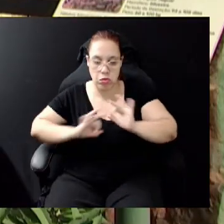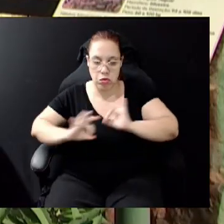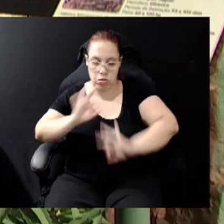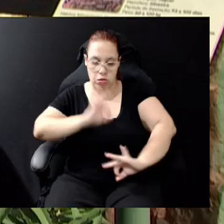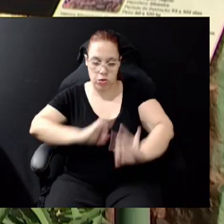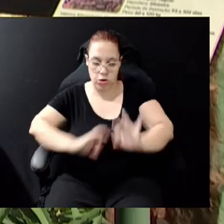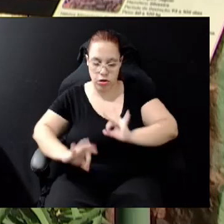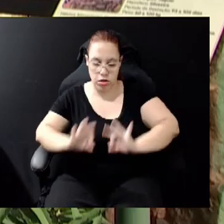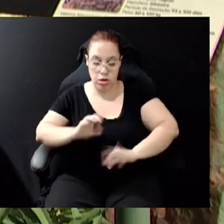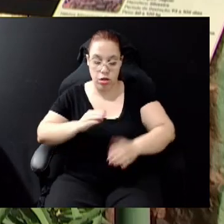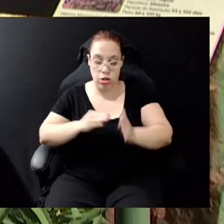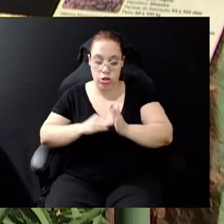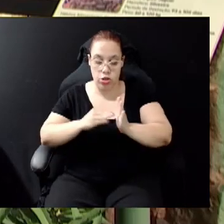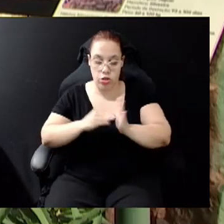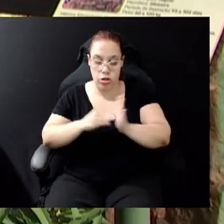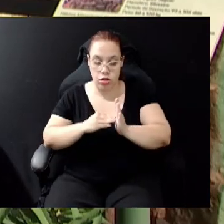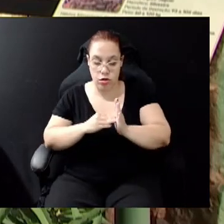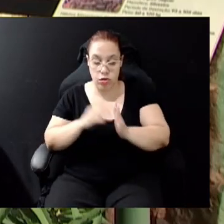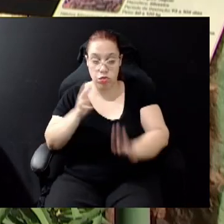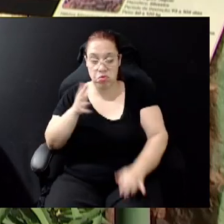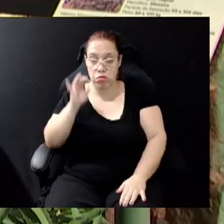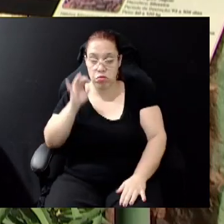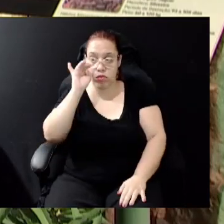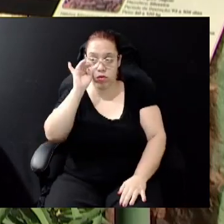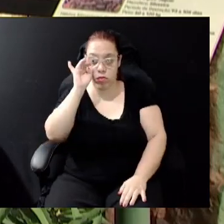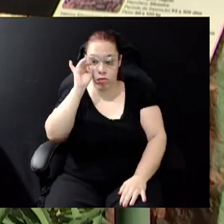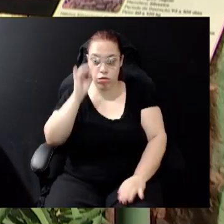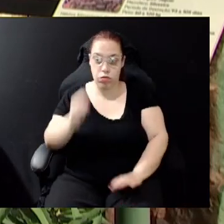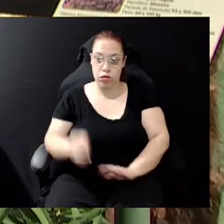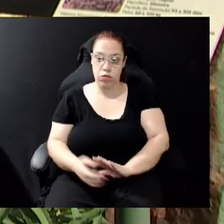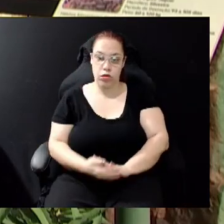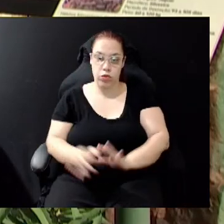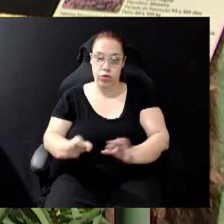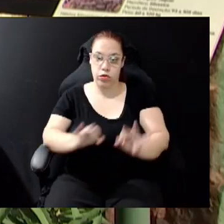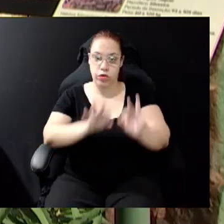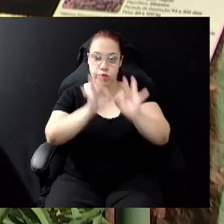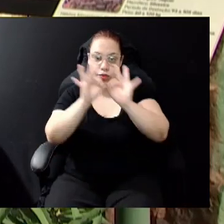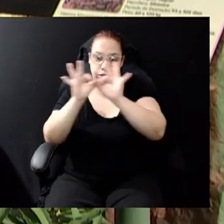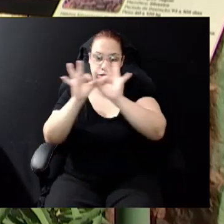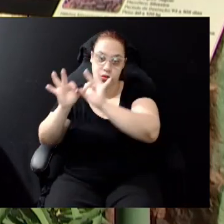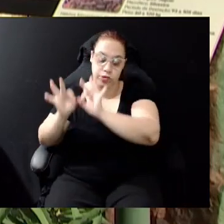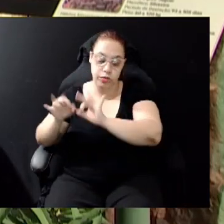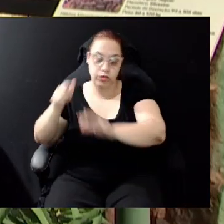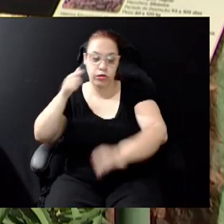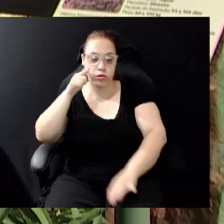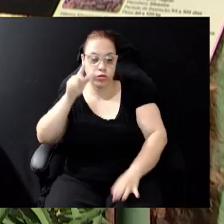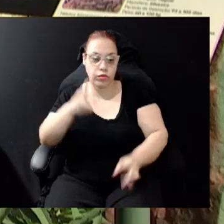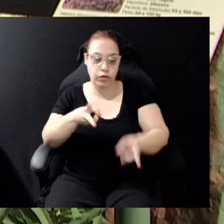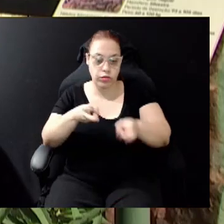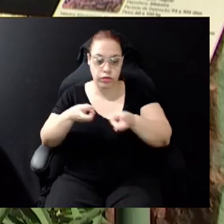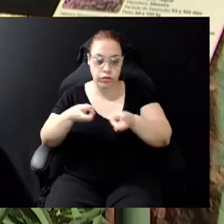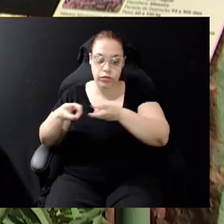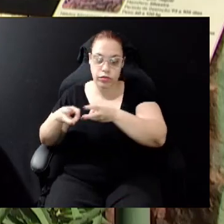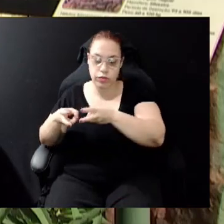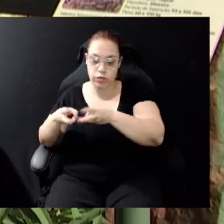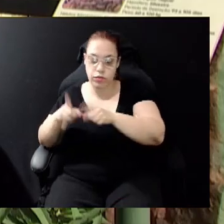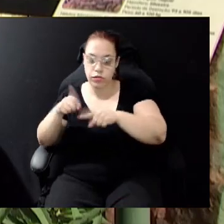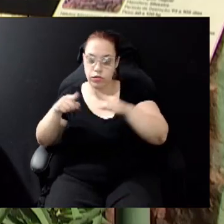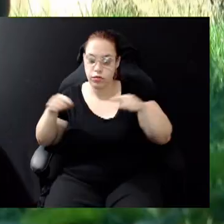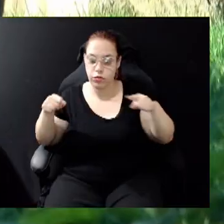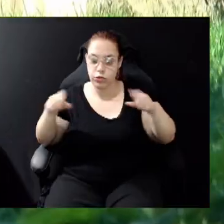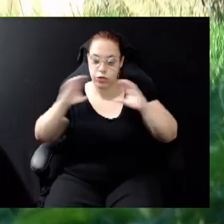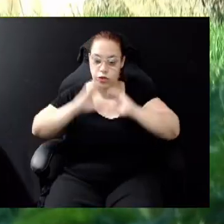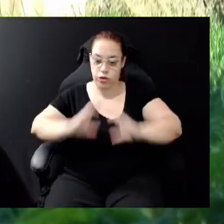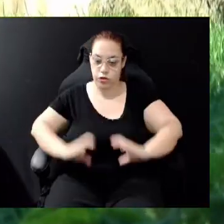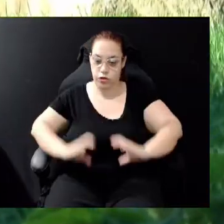tempo, né? Mas é bastante essa questão do acompanhamento, a gente consegue observar bastante variabilidade de comportamento desses